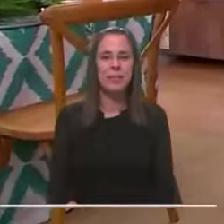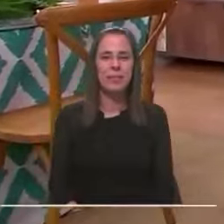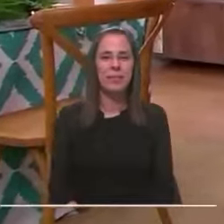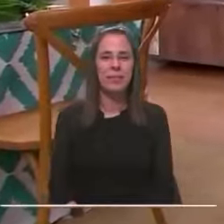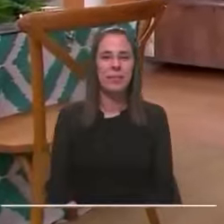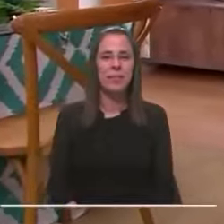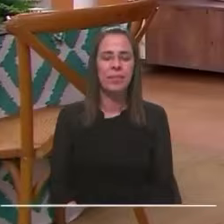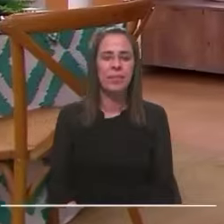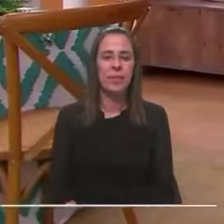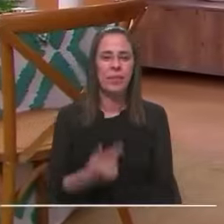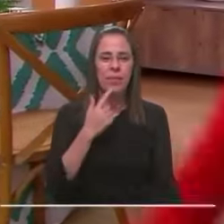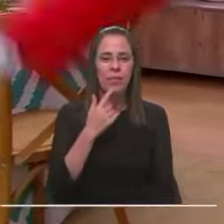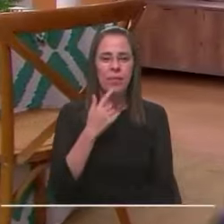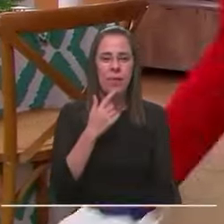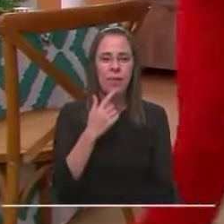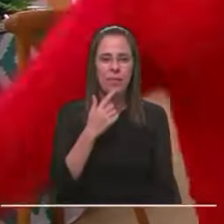Picante, isso nunca. Mas está muito picante.